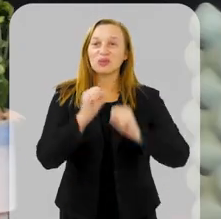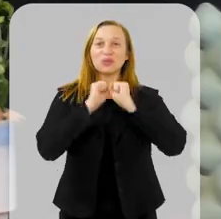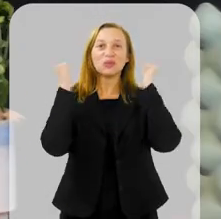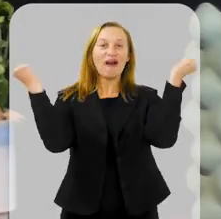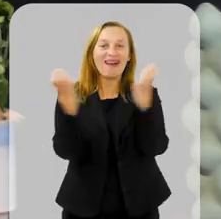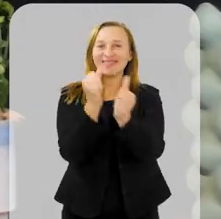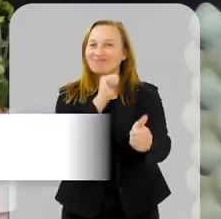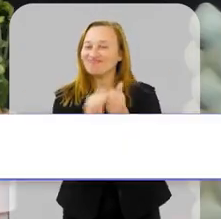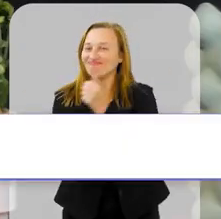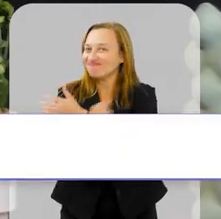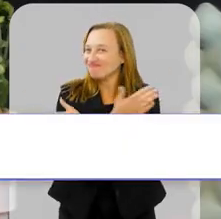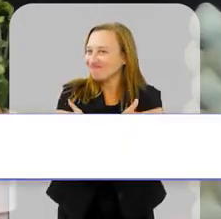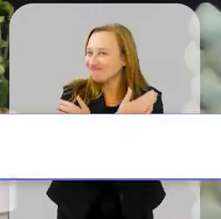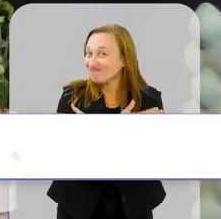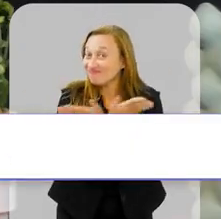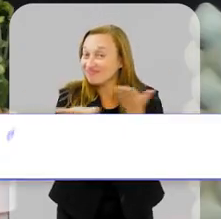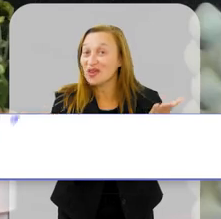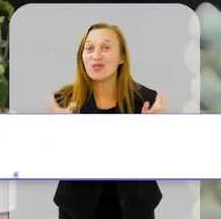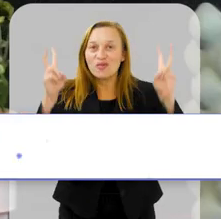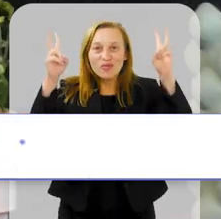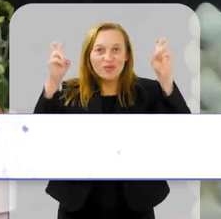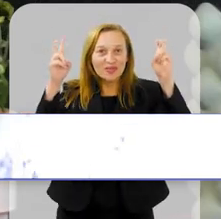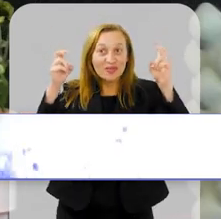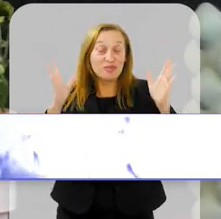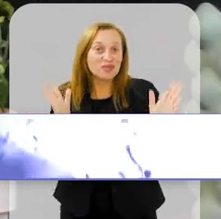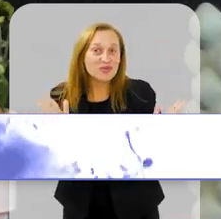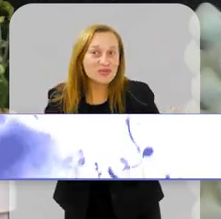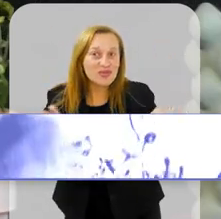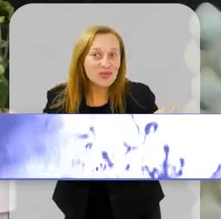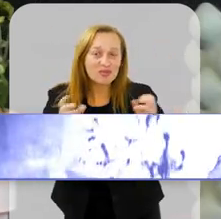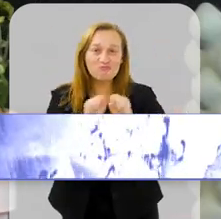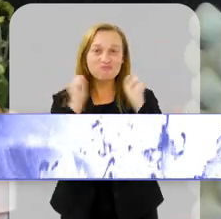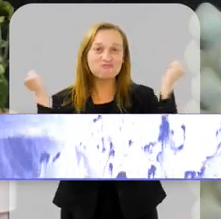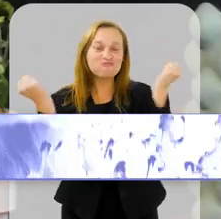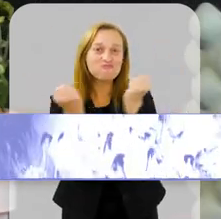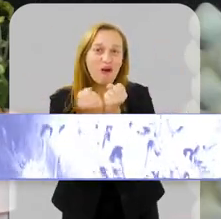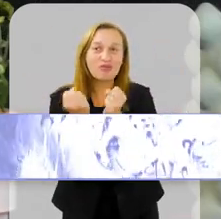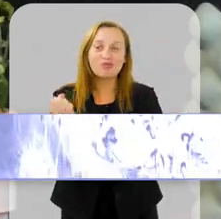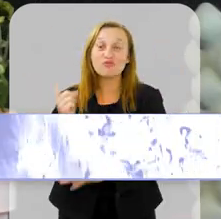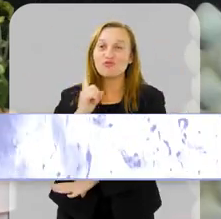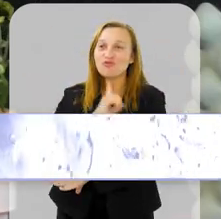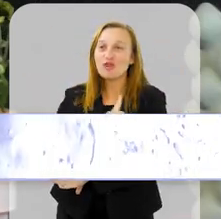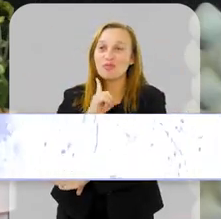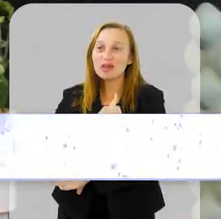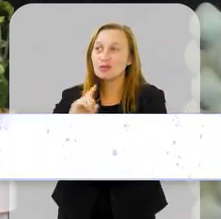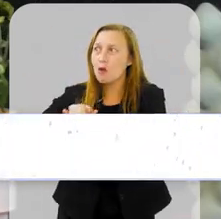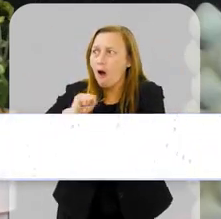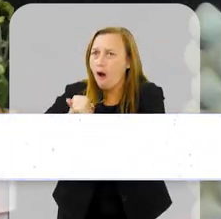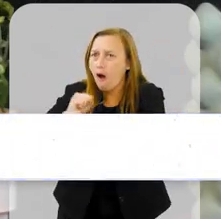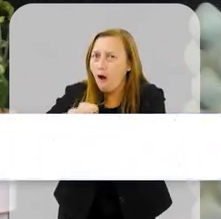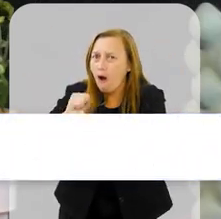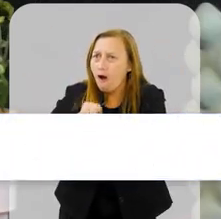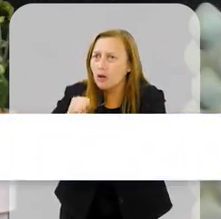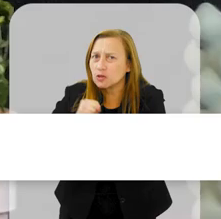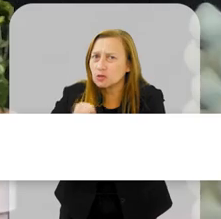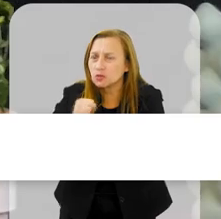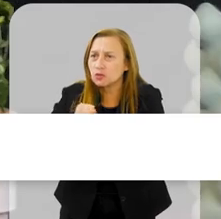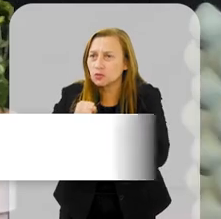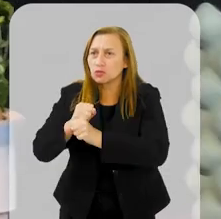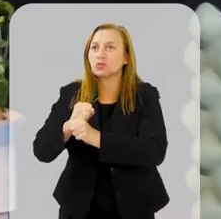Alô, amigos do Arena Esportiva, aquele abraço. O tema do programa, o estádio do Flamengo, onde por